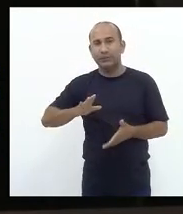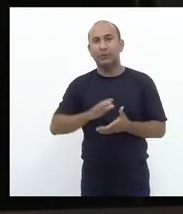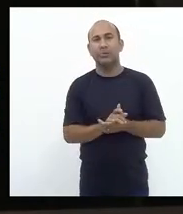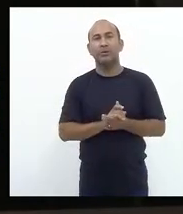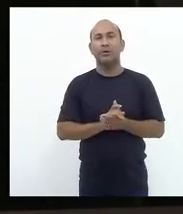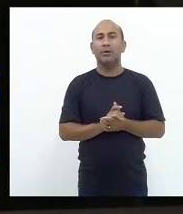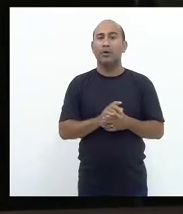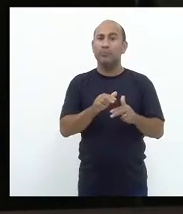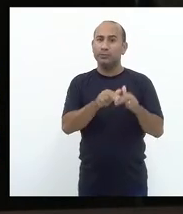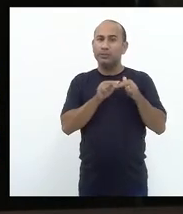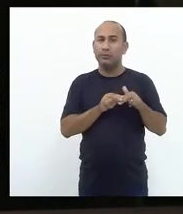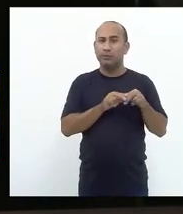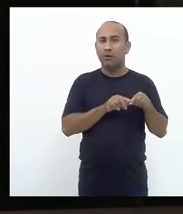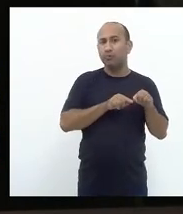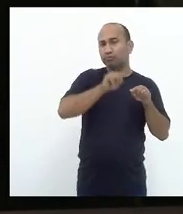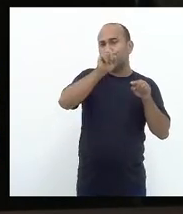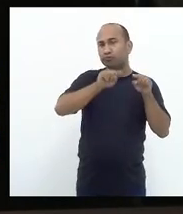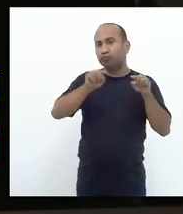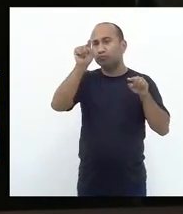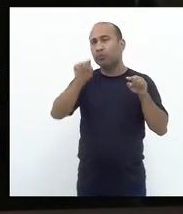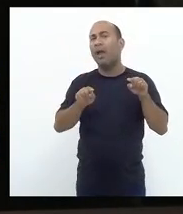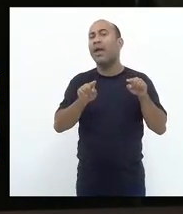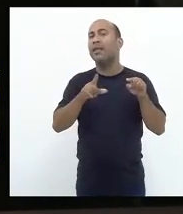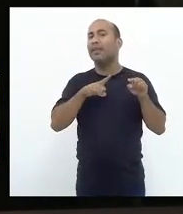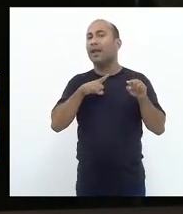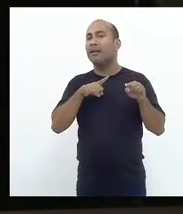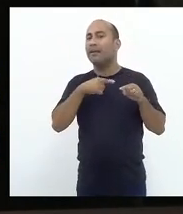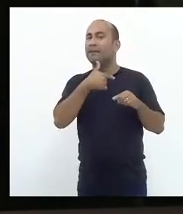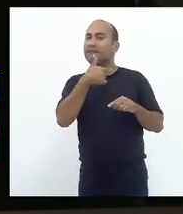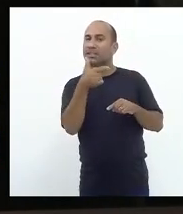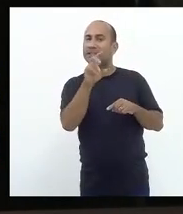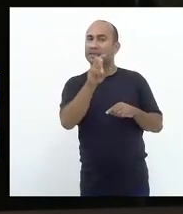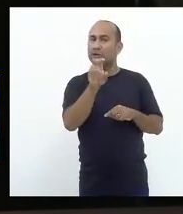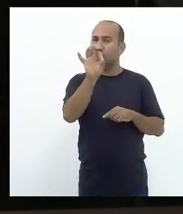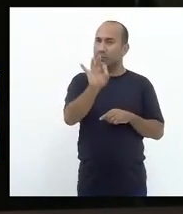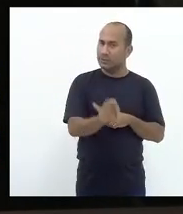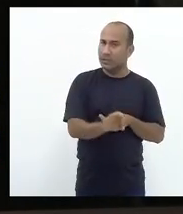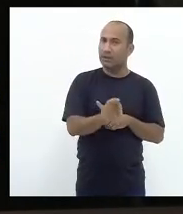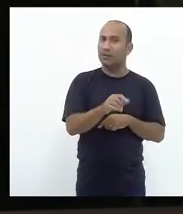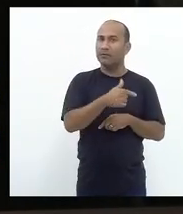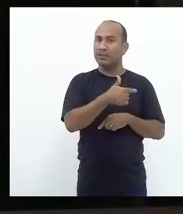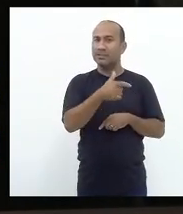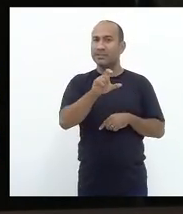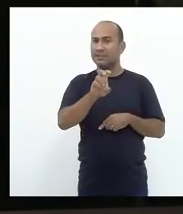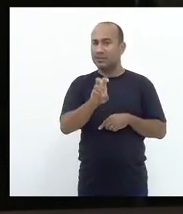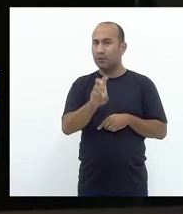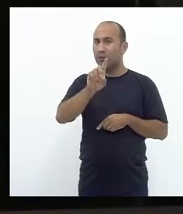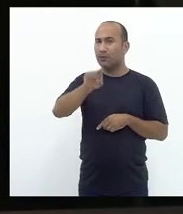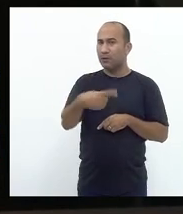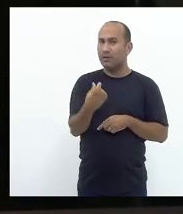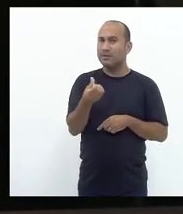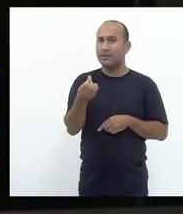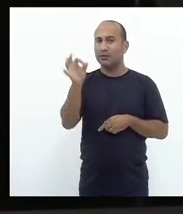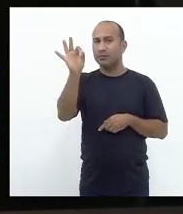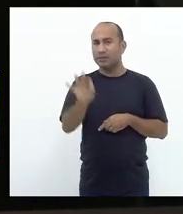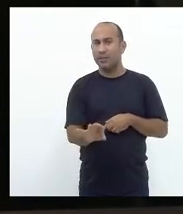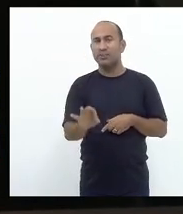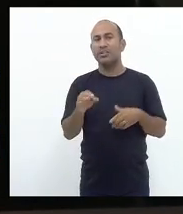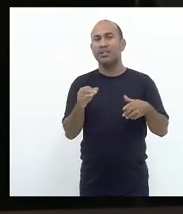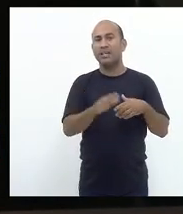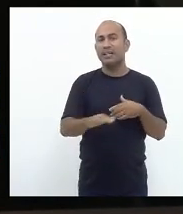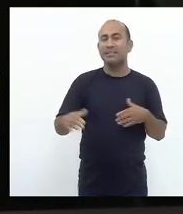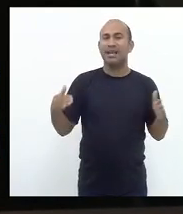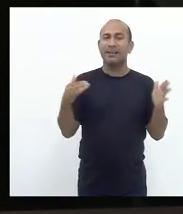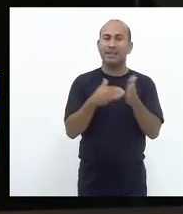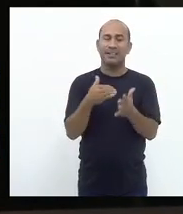da ARPEN Brasil, 25%, 25,6% das crianças de até 6 anos que perdem